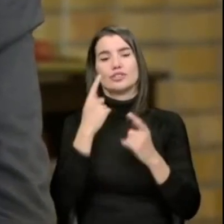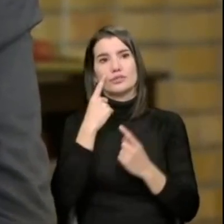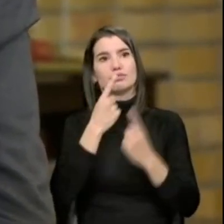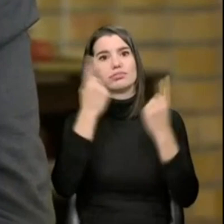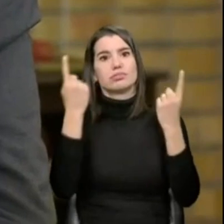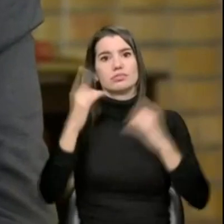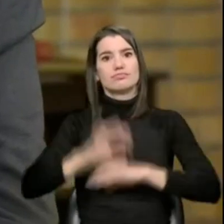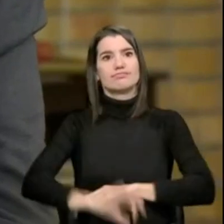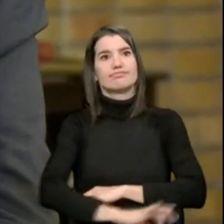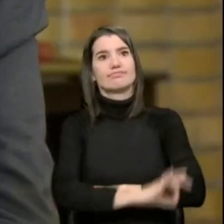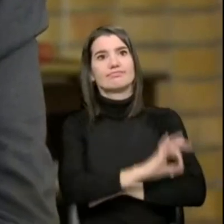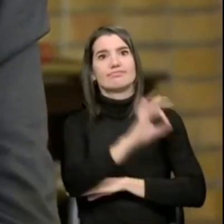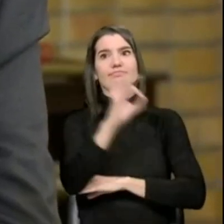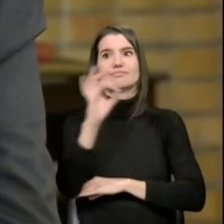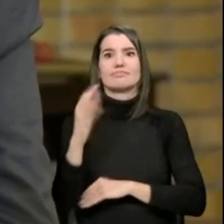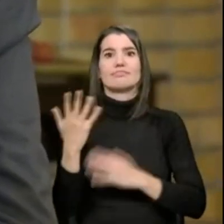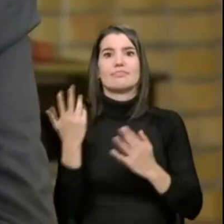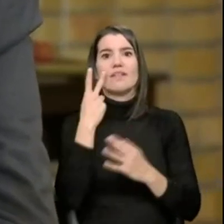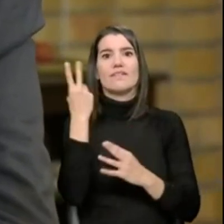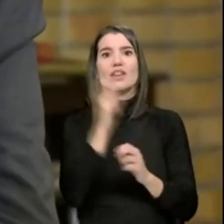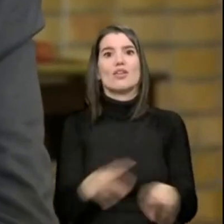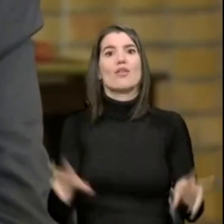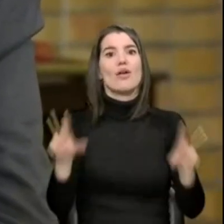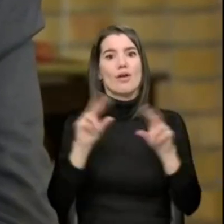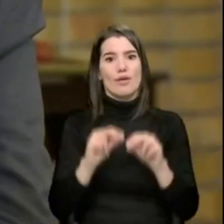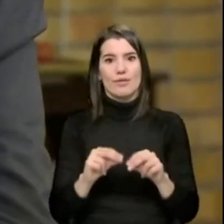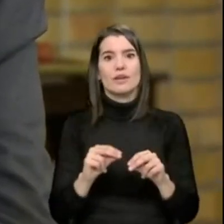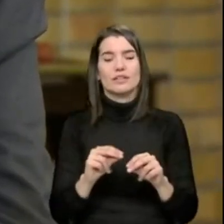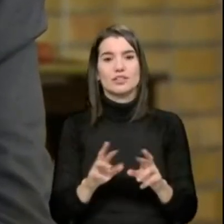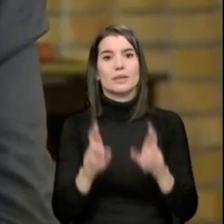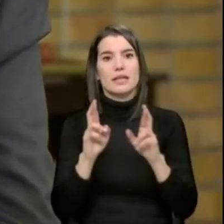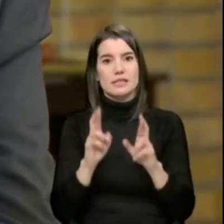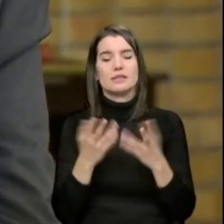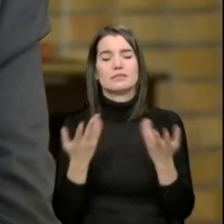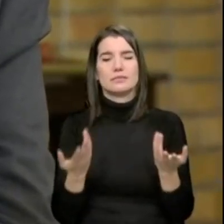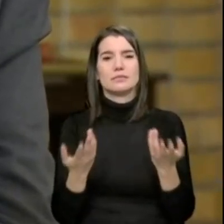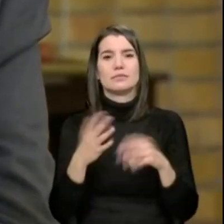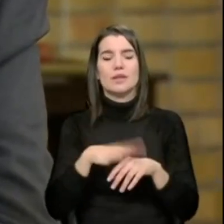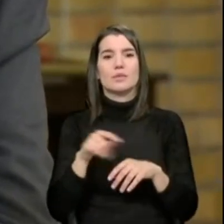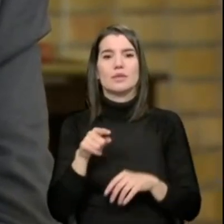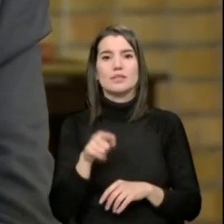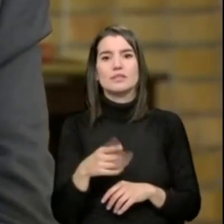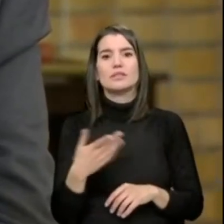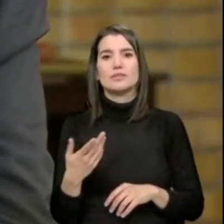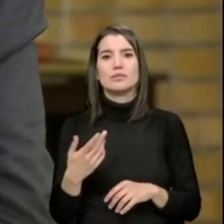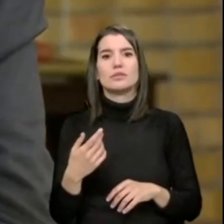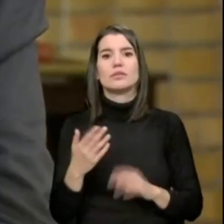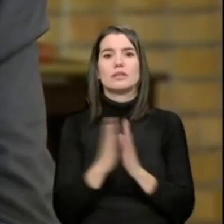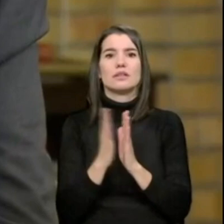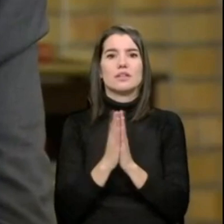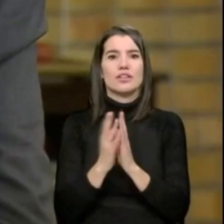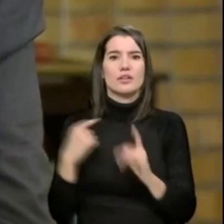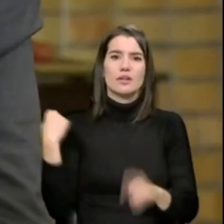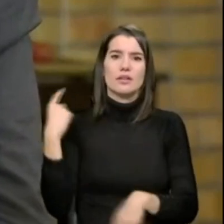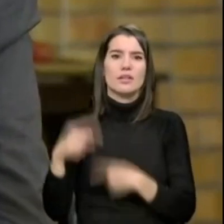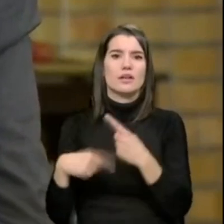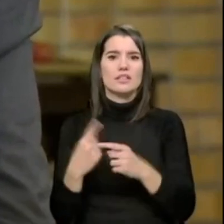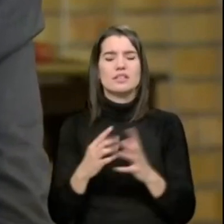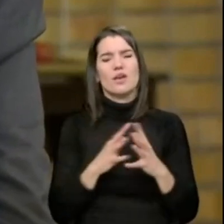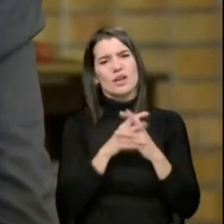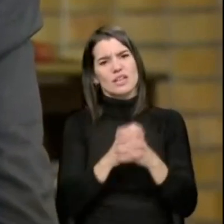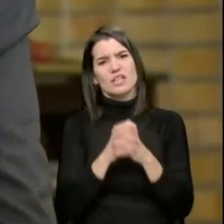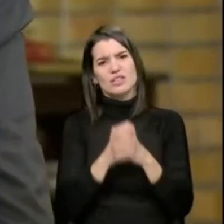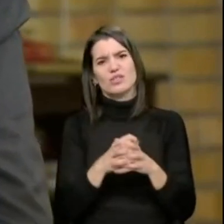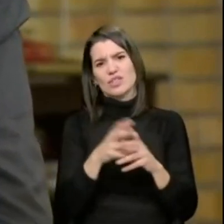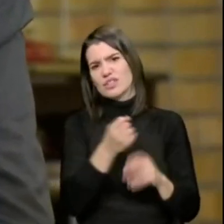do sol nascente, é anúncio de uma vida nova, anúncio de uma esperança, e por isso a tradição da Igreja tem várias orações, mas depois